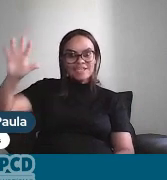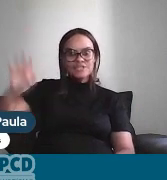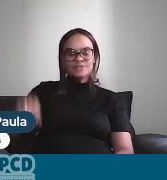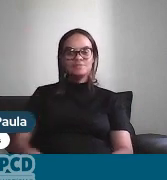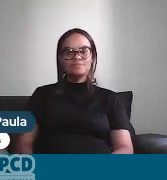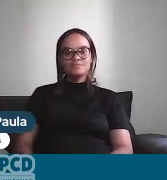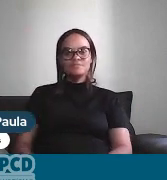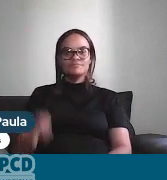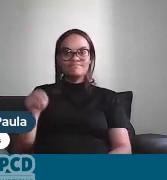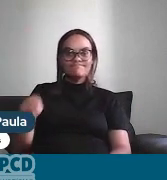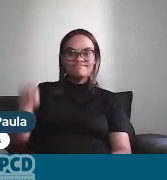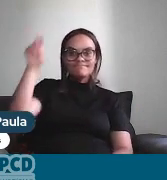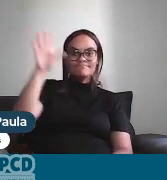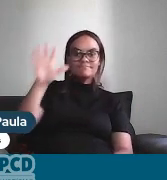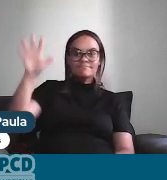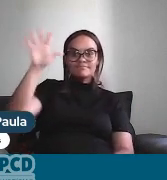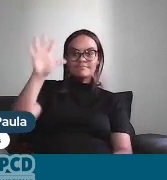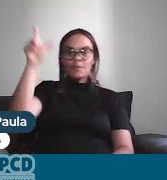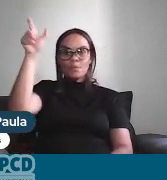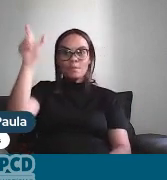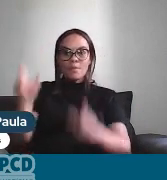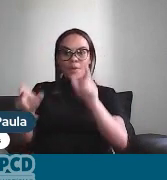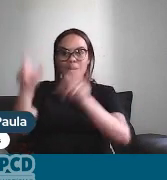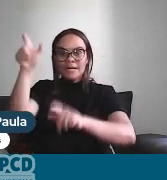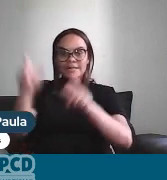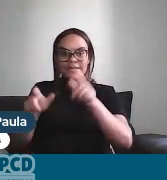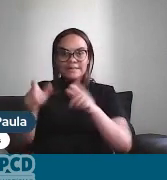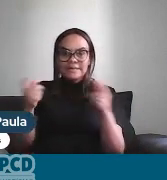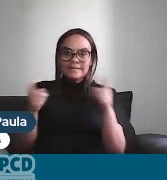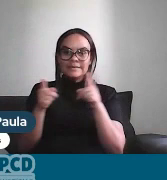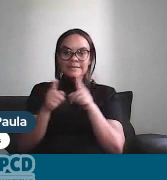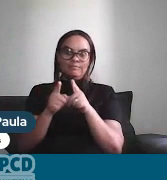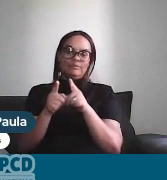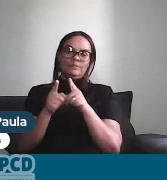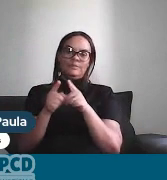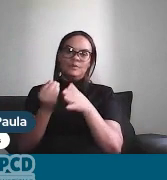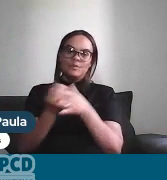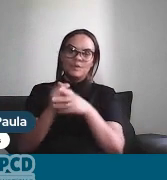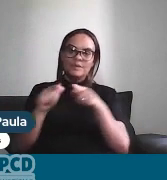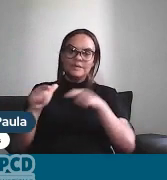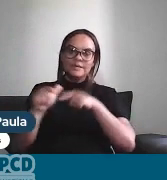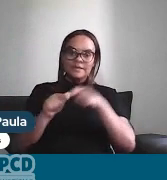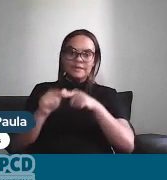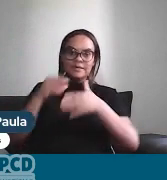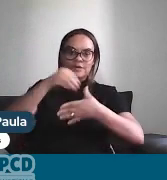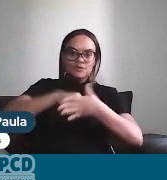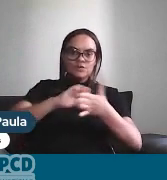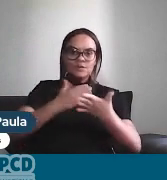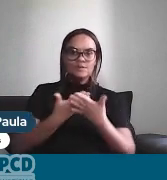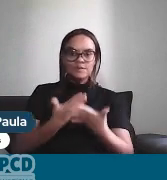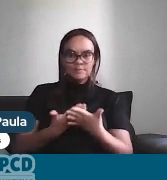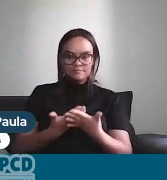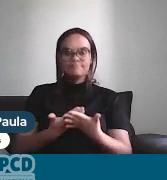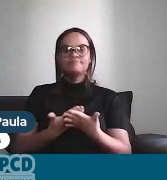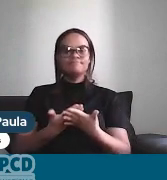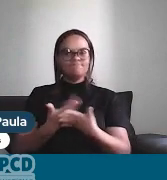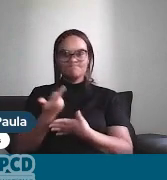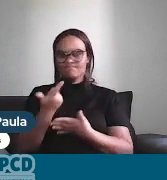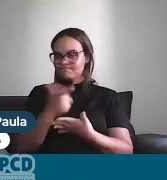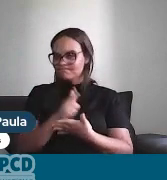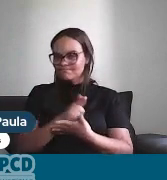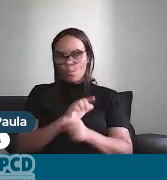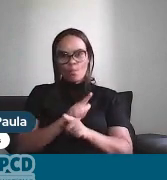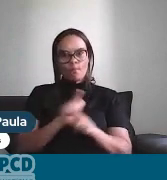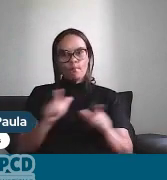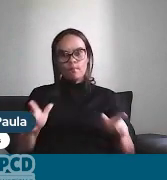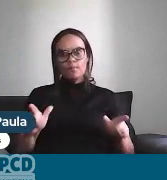aquela região onde essas pessoas menos estão, tanto na escola como no mercado de trabalho. Então,